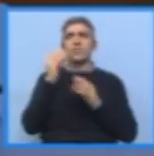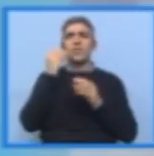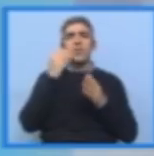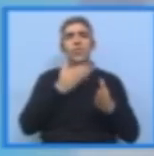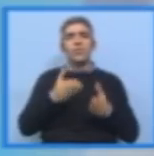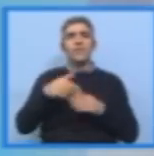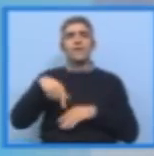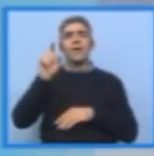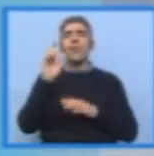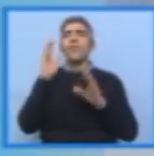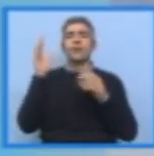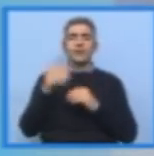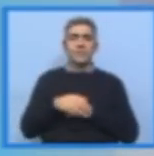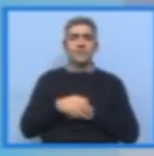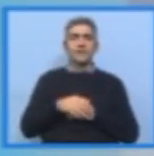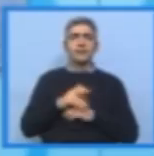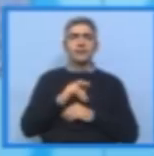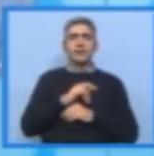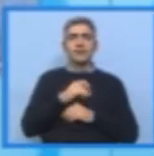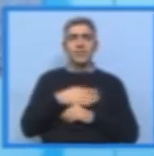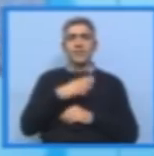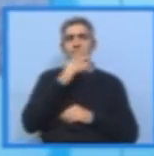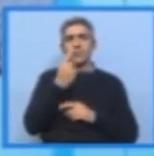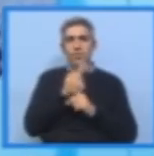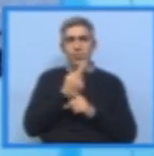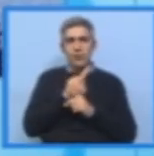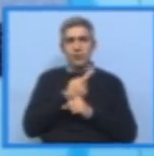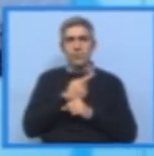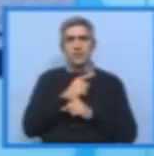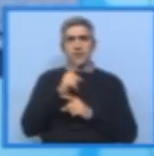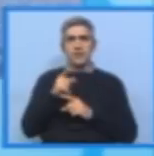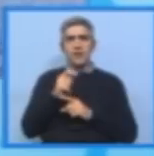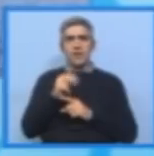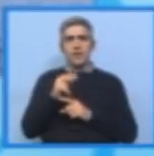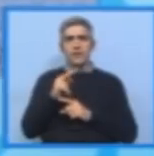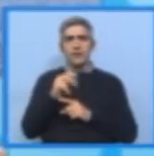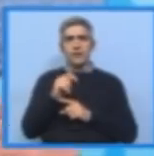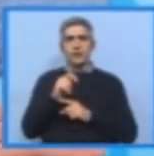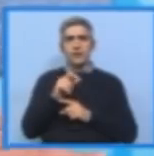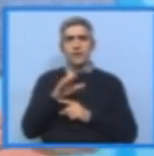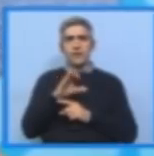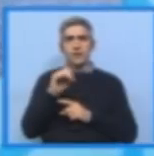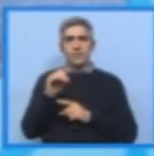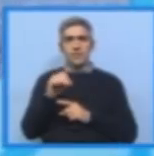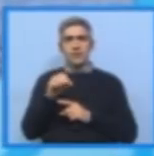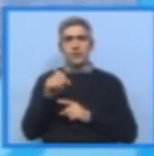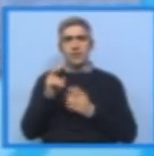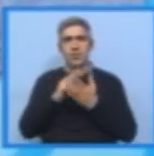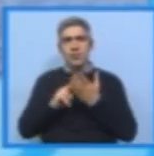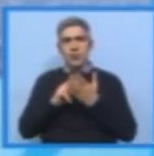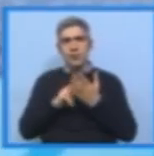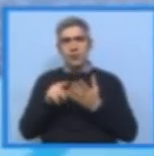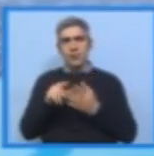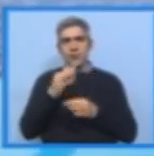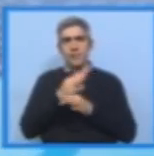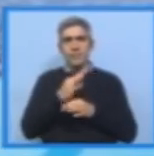conduzem? É verdade. Henrique, eu só permito-me dizer uma coisa, que precisamente este Evangelho da Epifania é lido